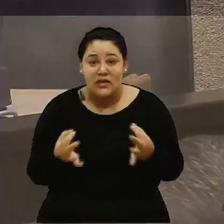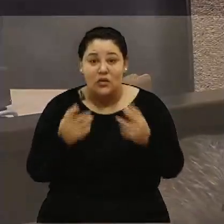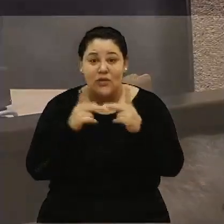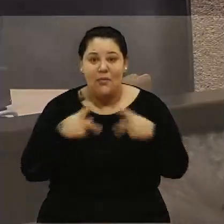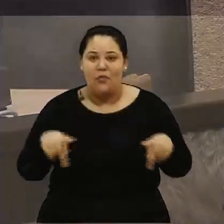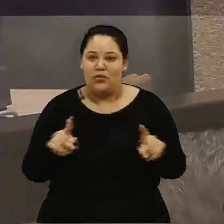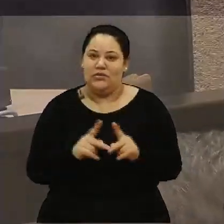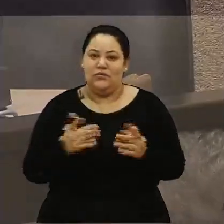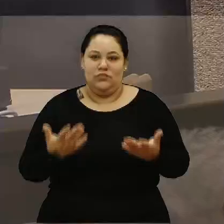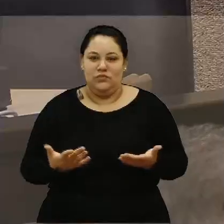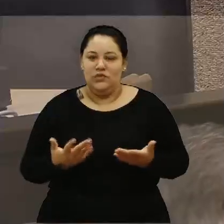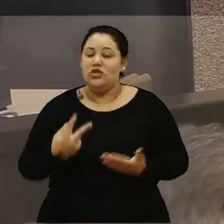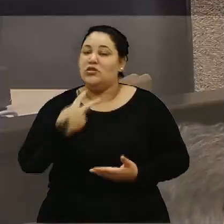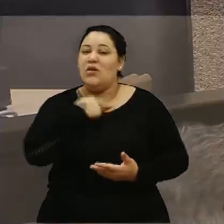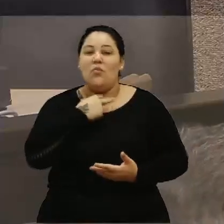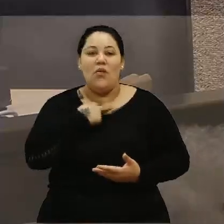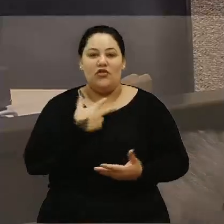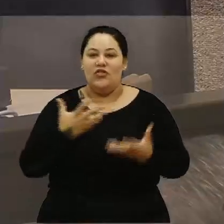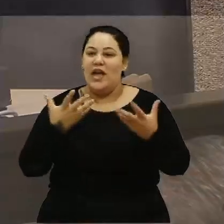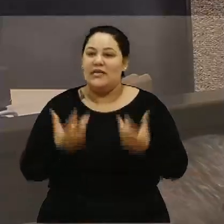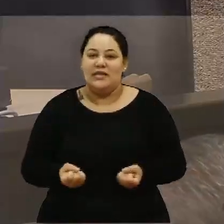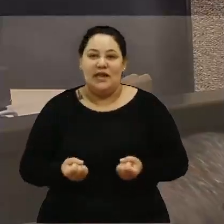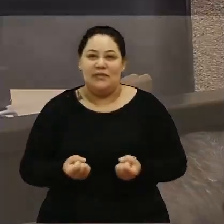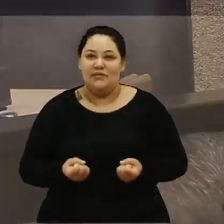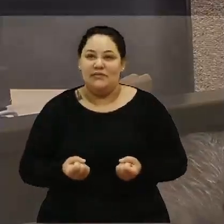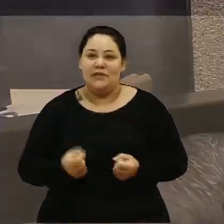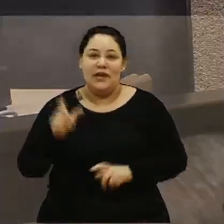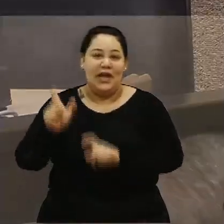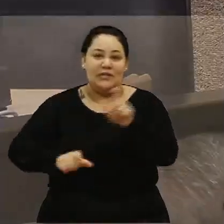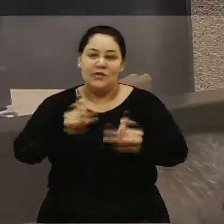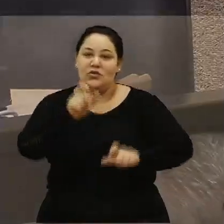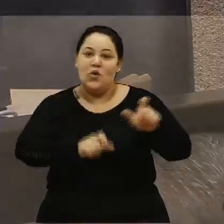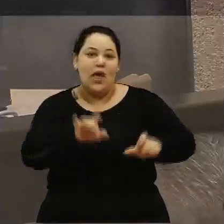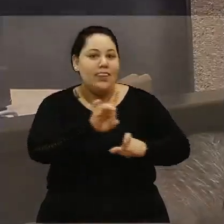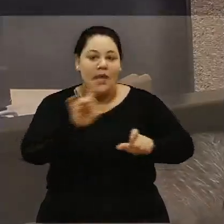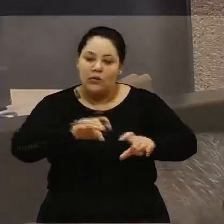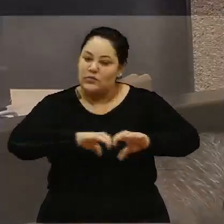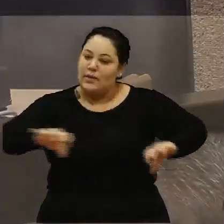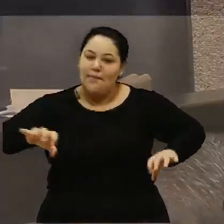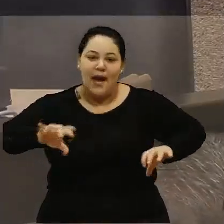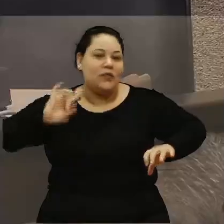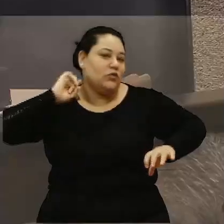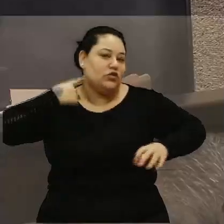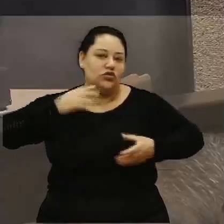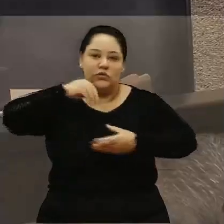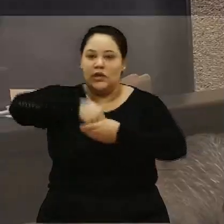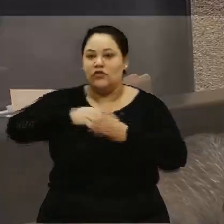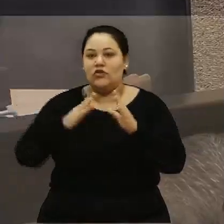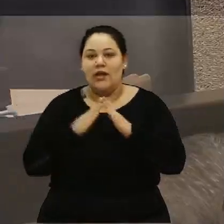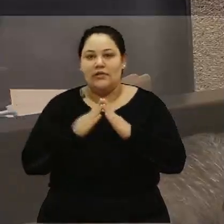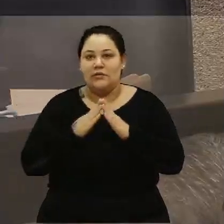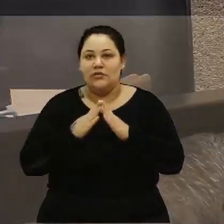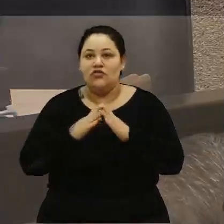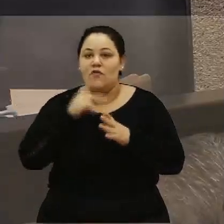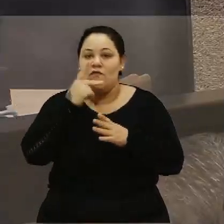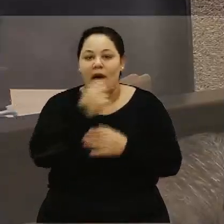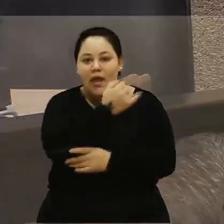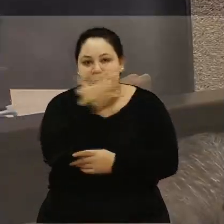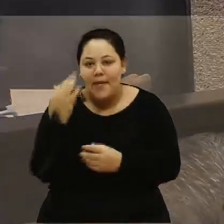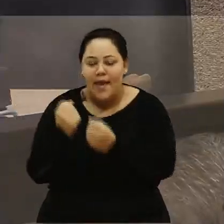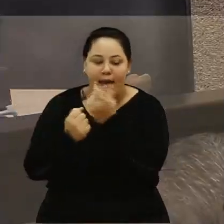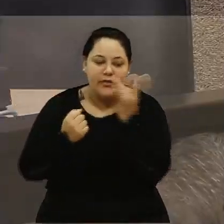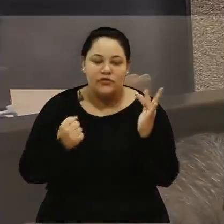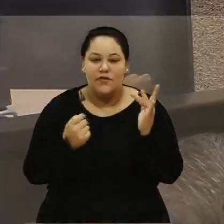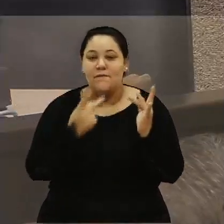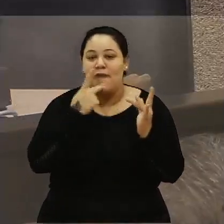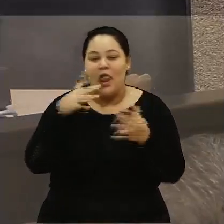não pode admitir que as pessoas não separem o lixo nas suas casas. É falado tanto em meio ambiente, tanto